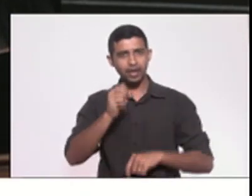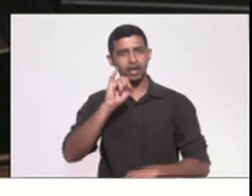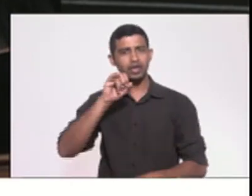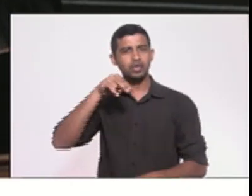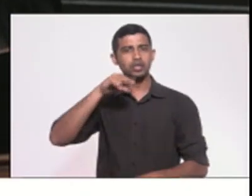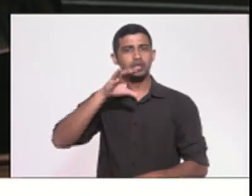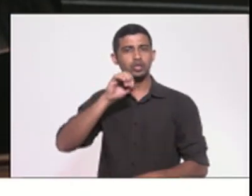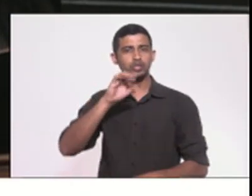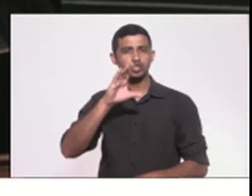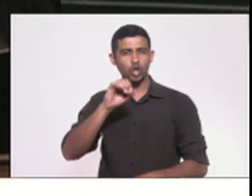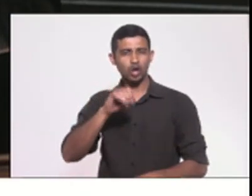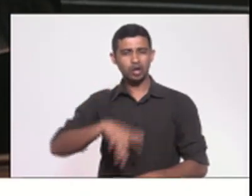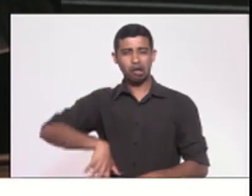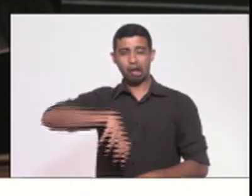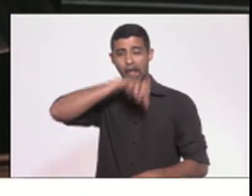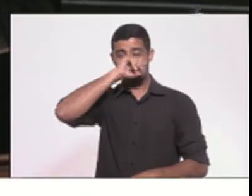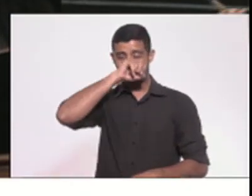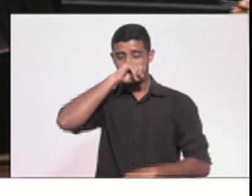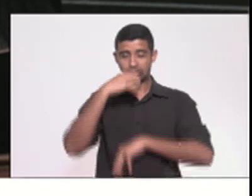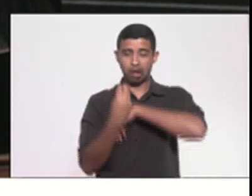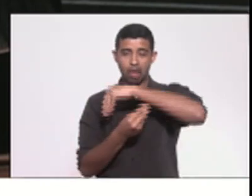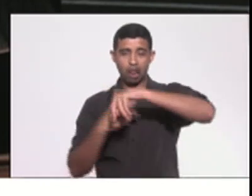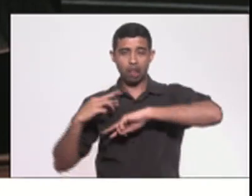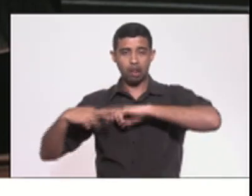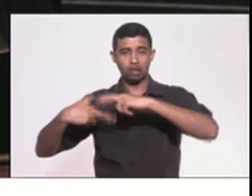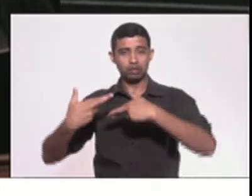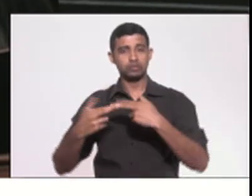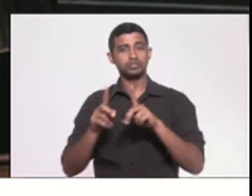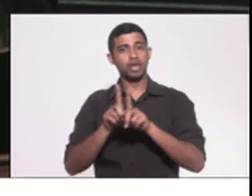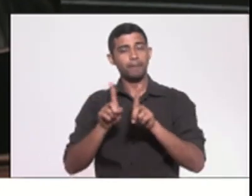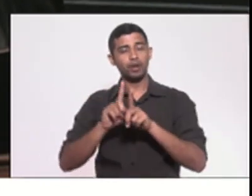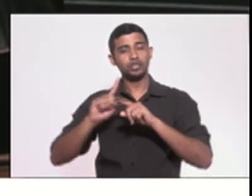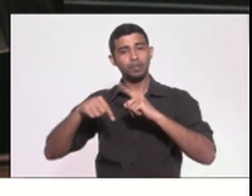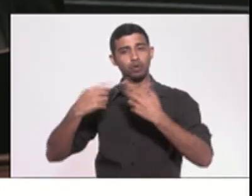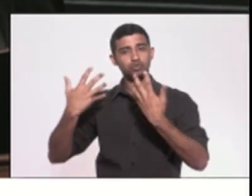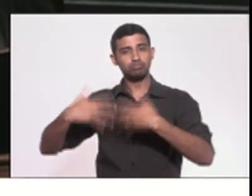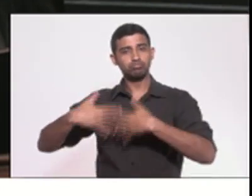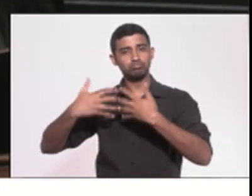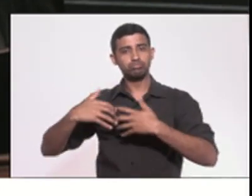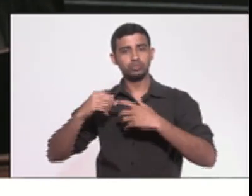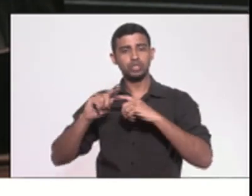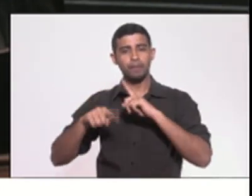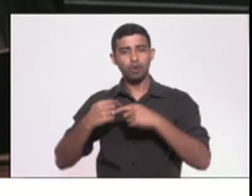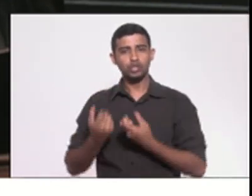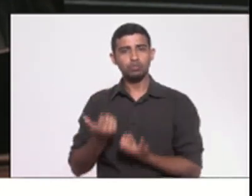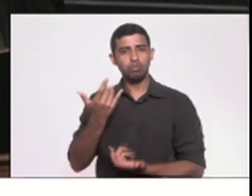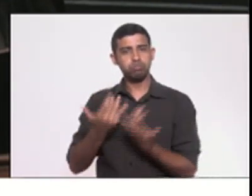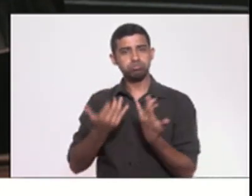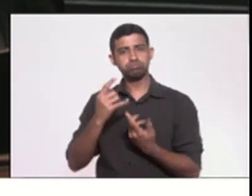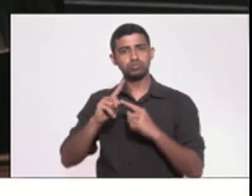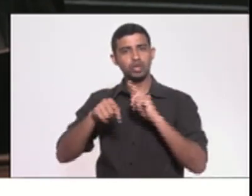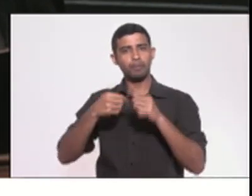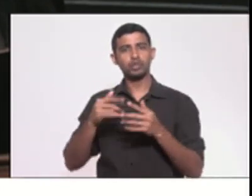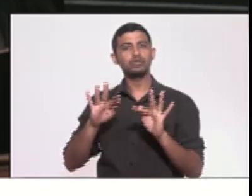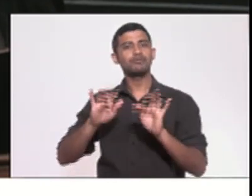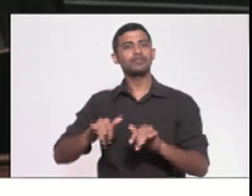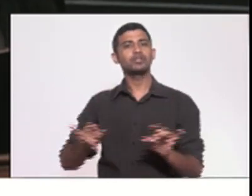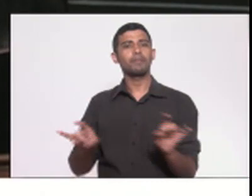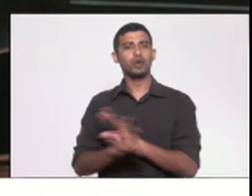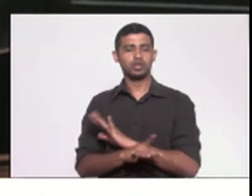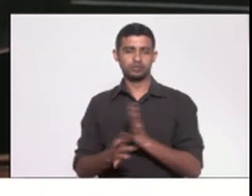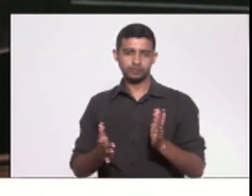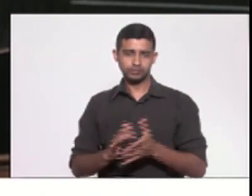chorume que é recirculado, a drenagem do lixiviado, a exaustão e a descarga. Aqui está